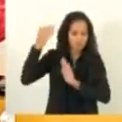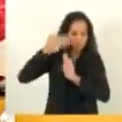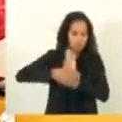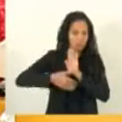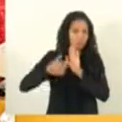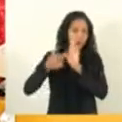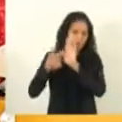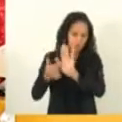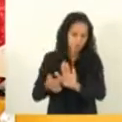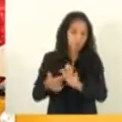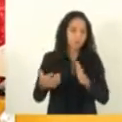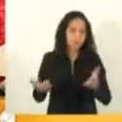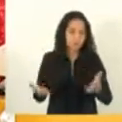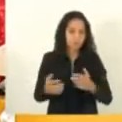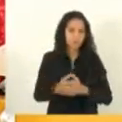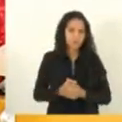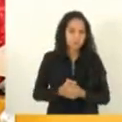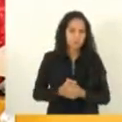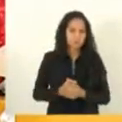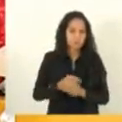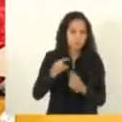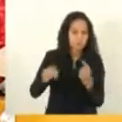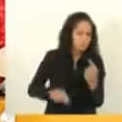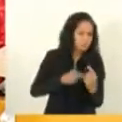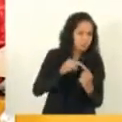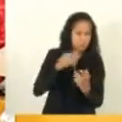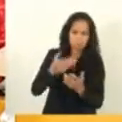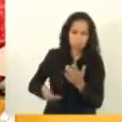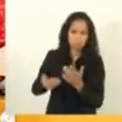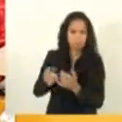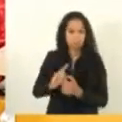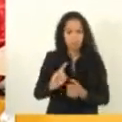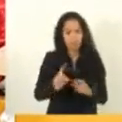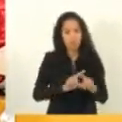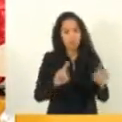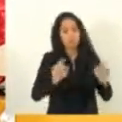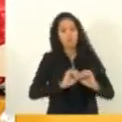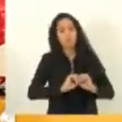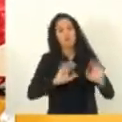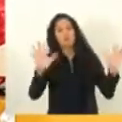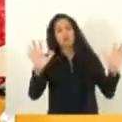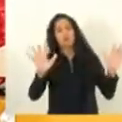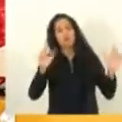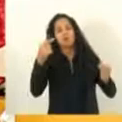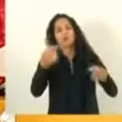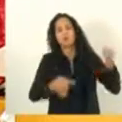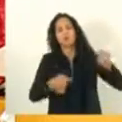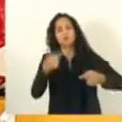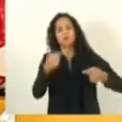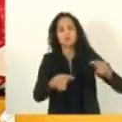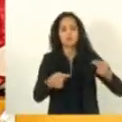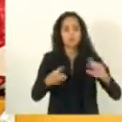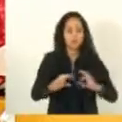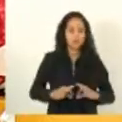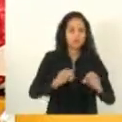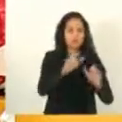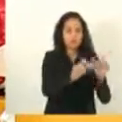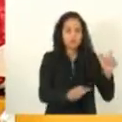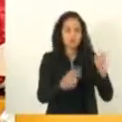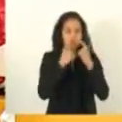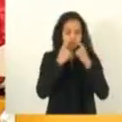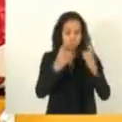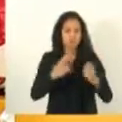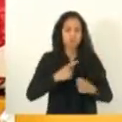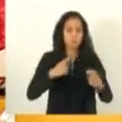não perdeu qualquer dos objetivos iniciais, mas ficou mais claro aí numa discussão entre todos os interessados para que a